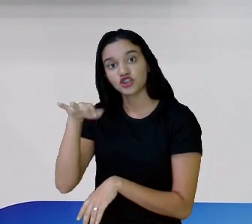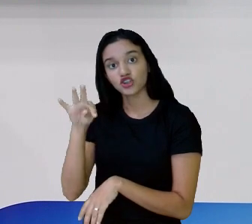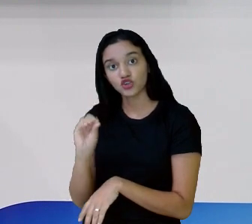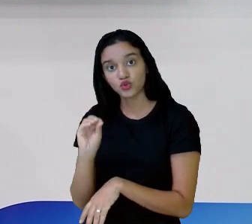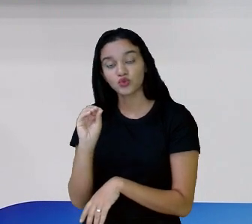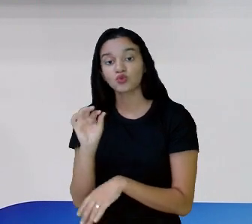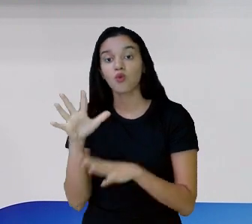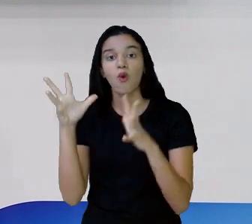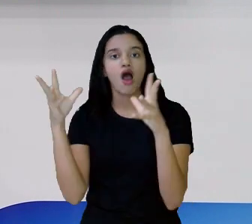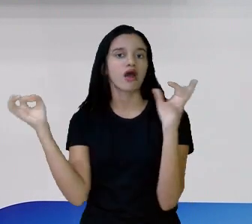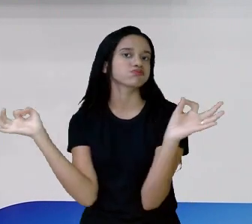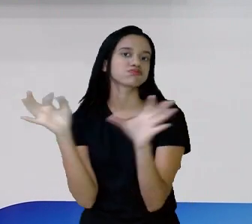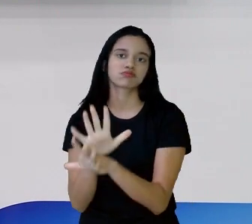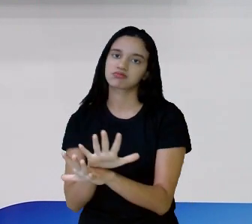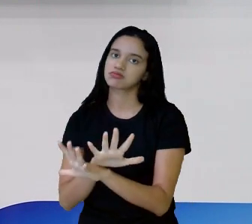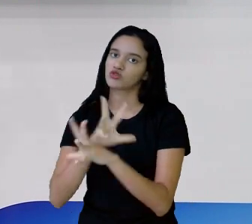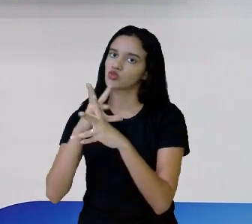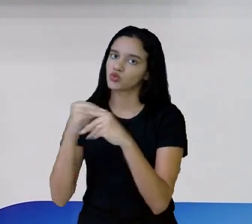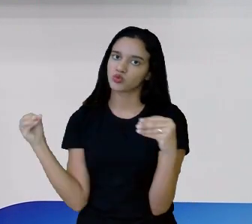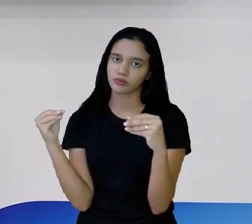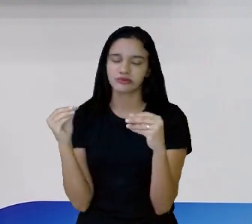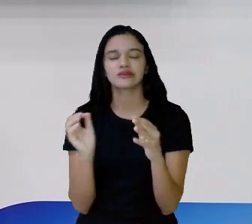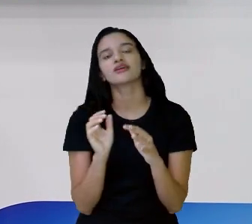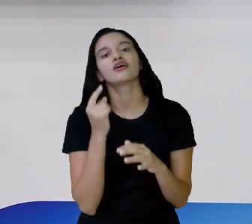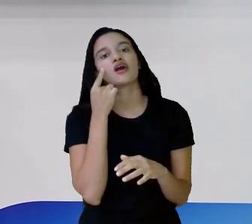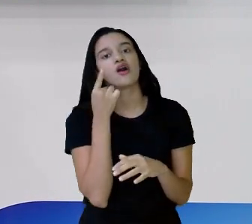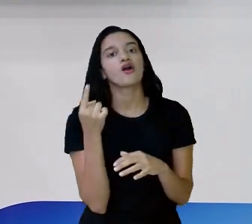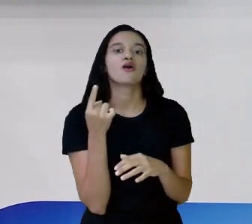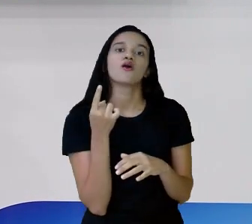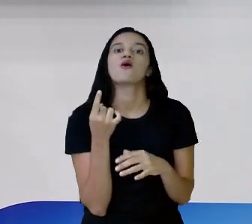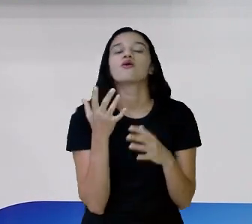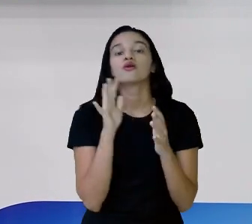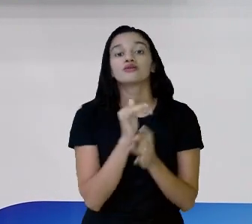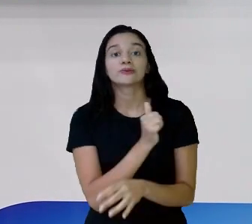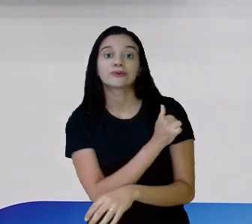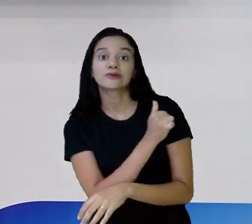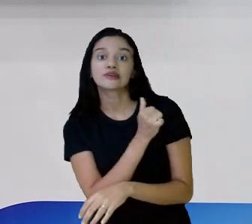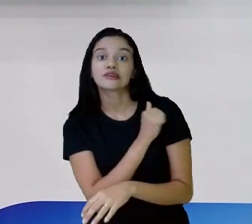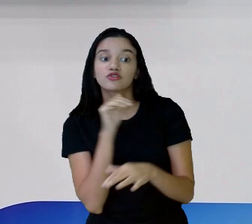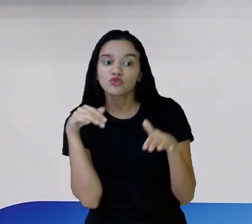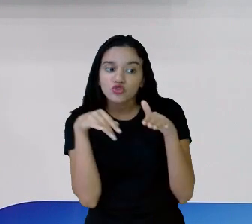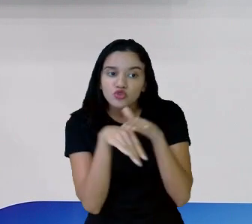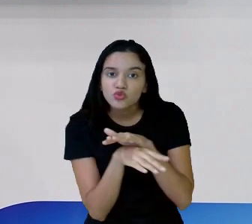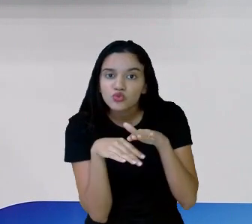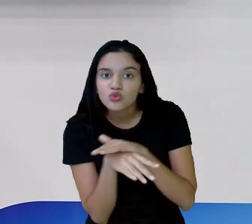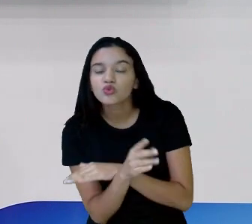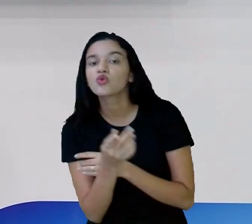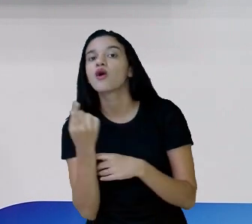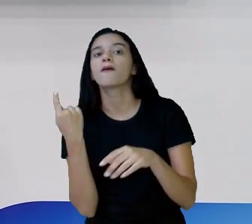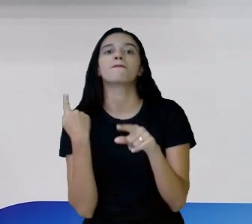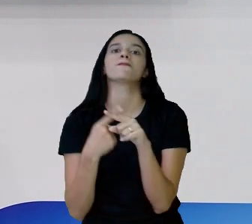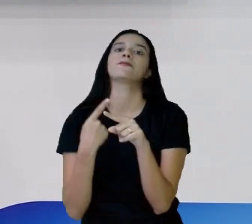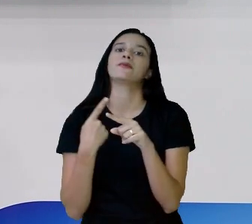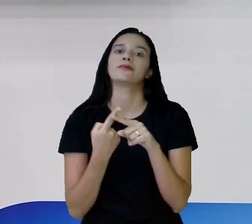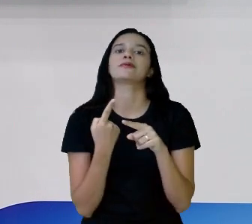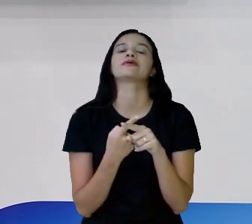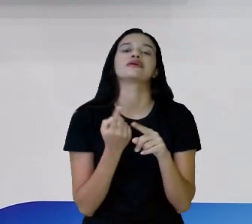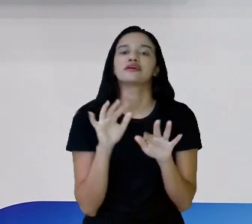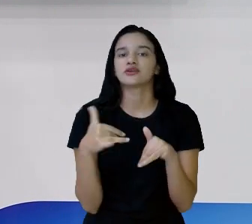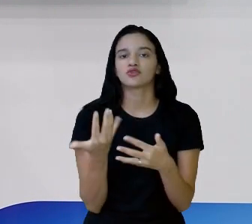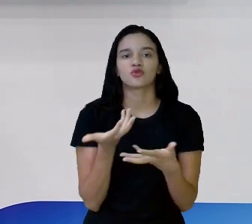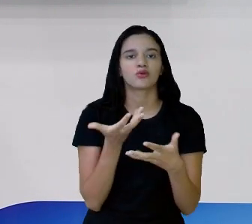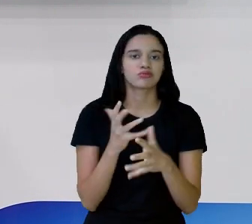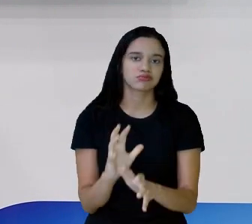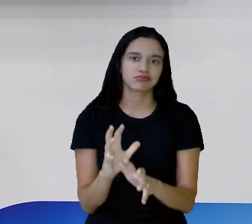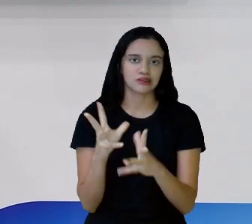já acabaram. Então, os alunos da escola lá da bicharada se esconderam porque estavam em extinção e não